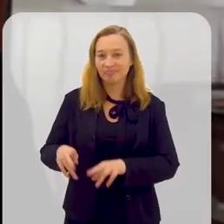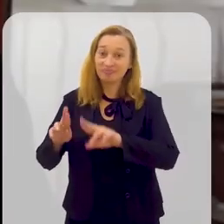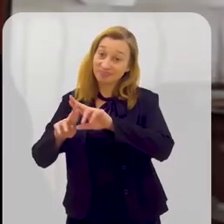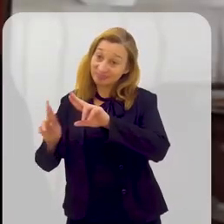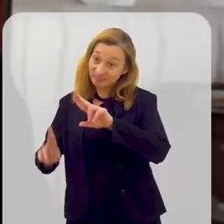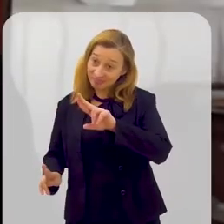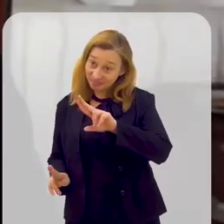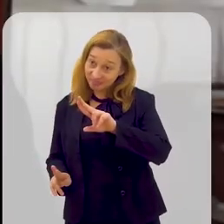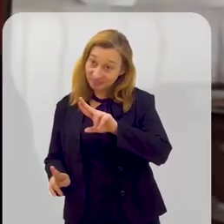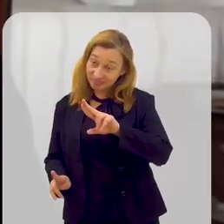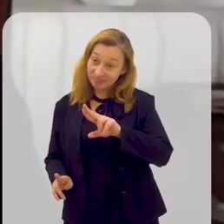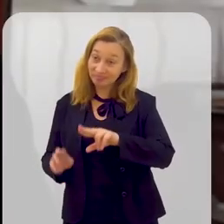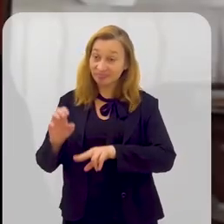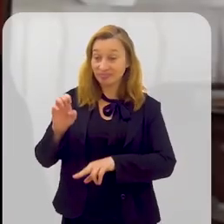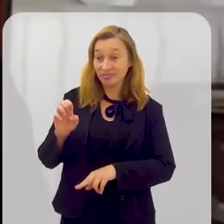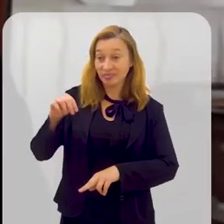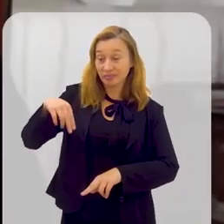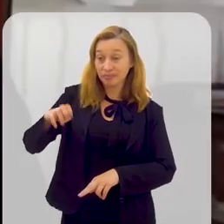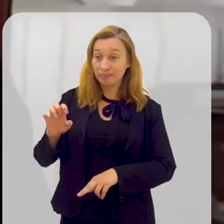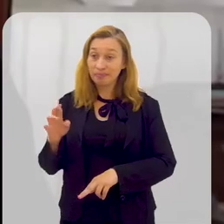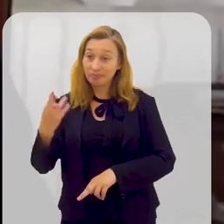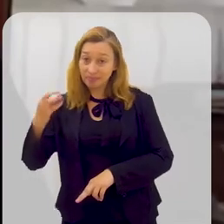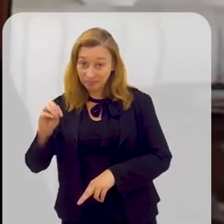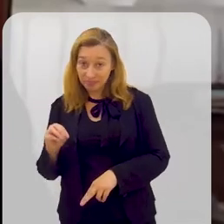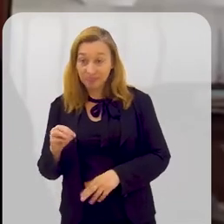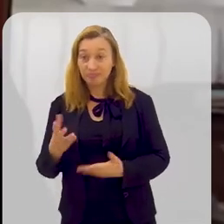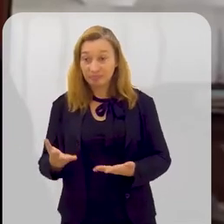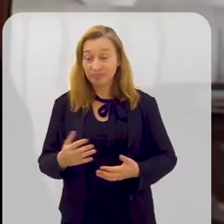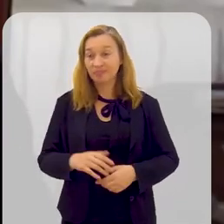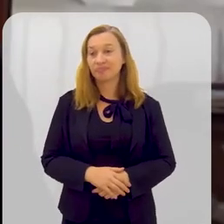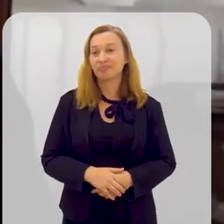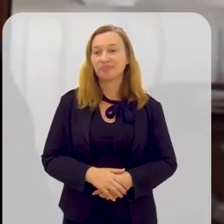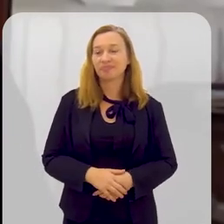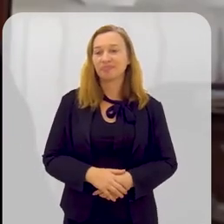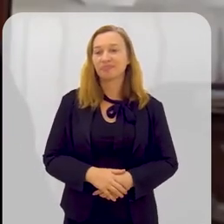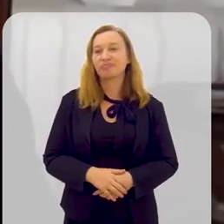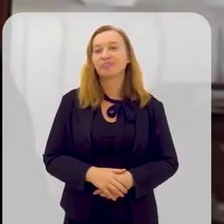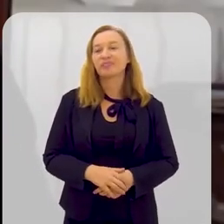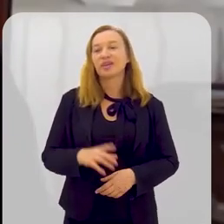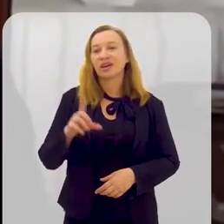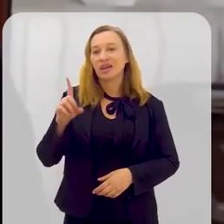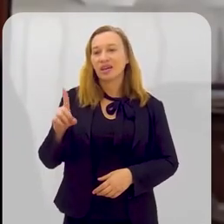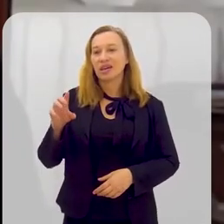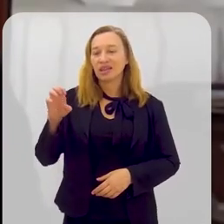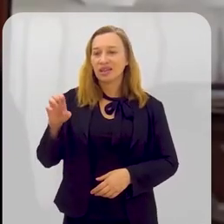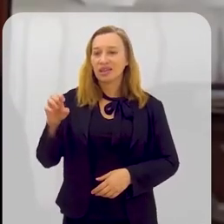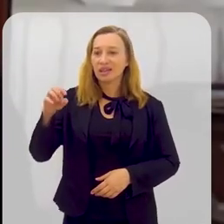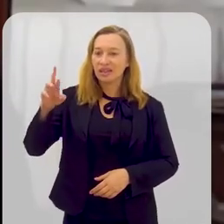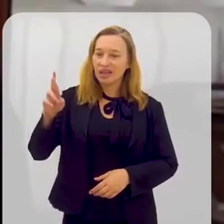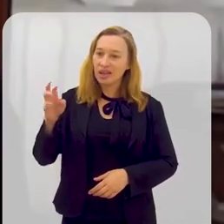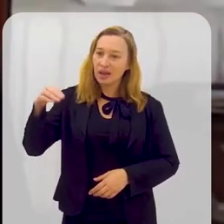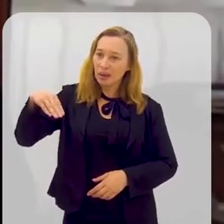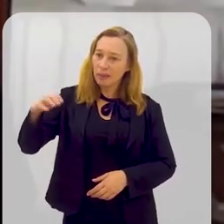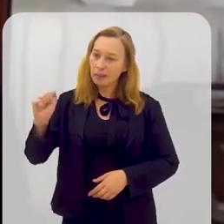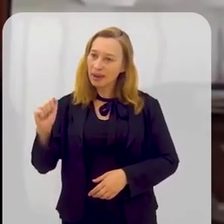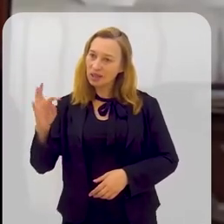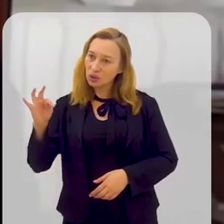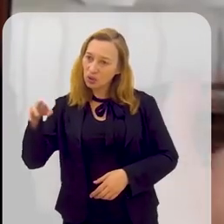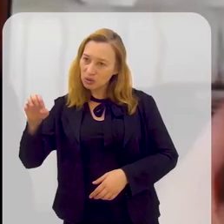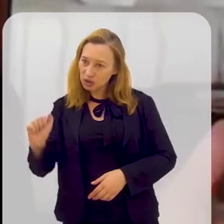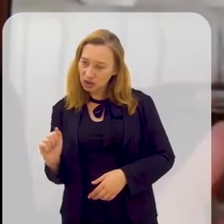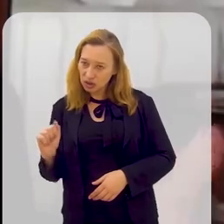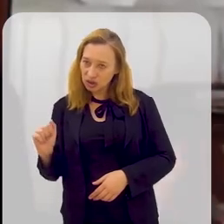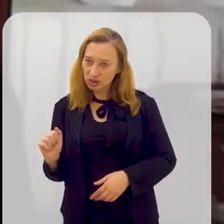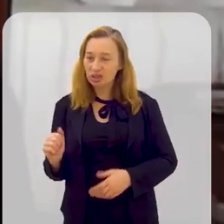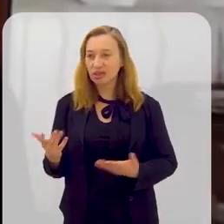foi professor da UFRJ Professor emérito inclusive um grande dermatologista brasileiro ele foi